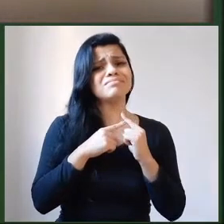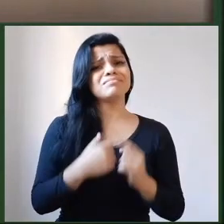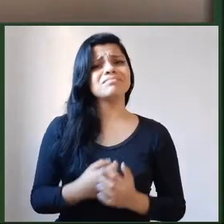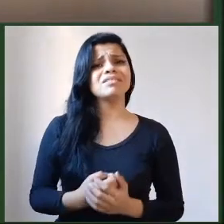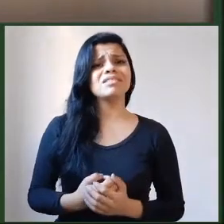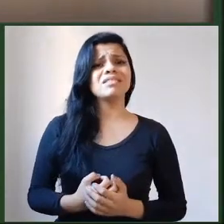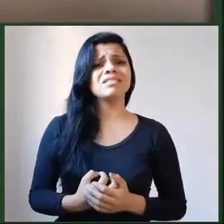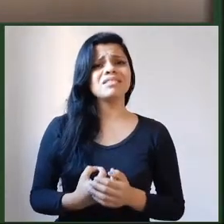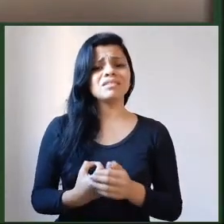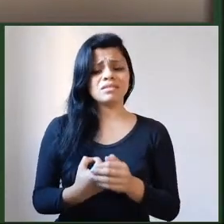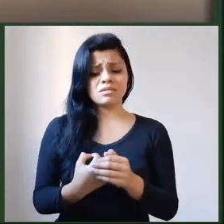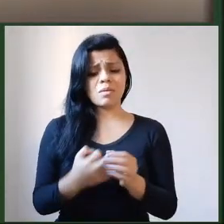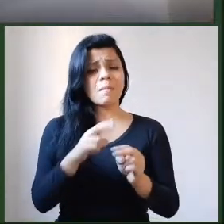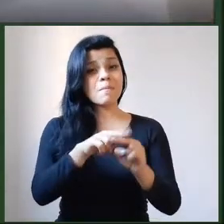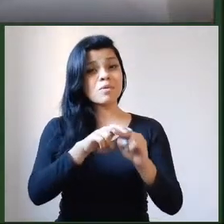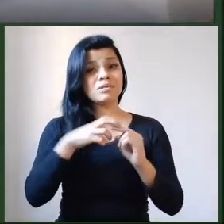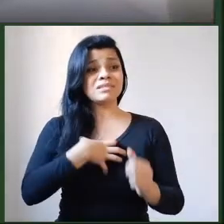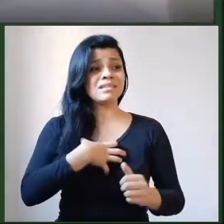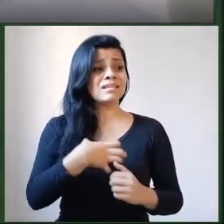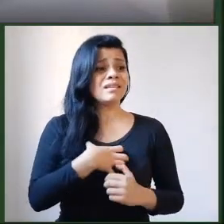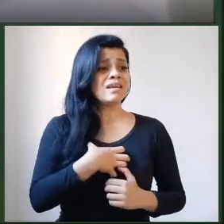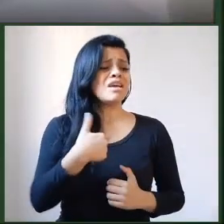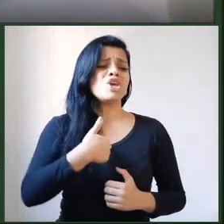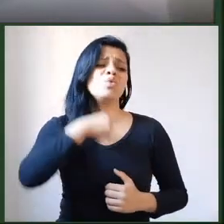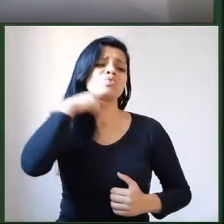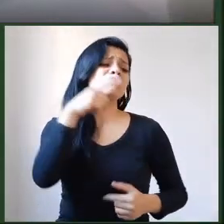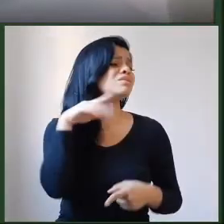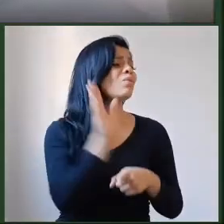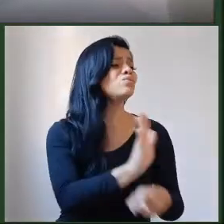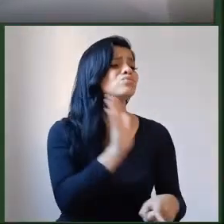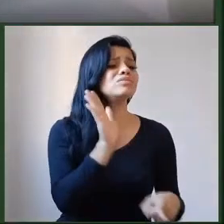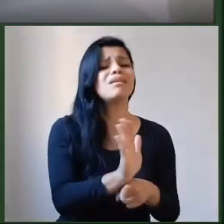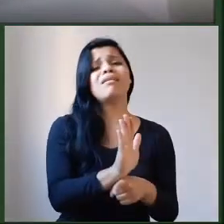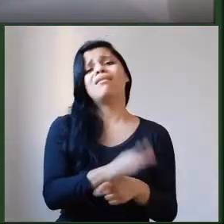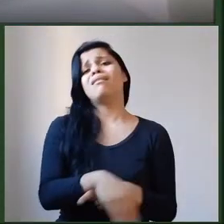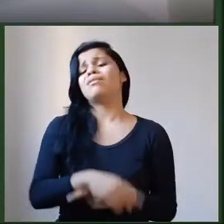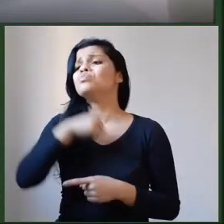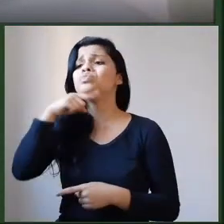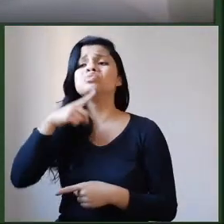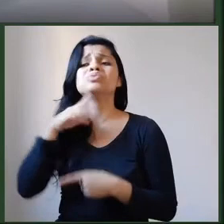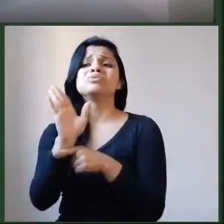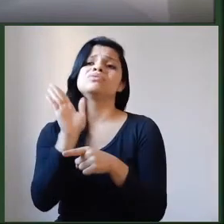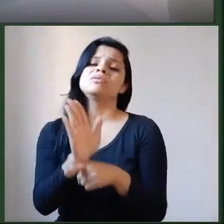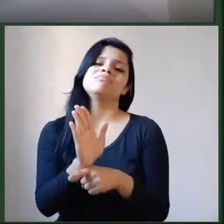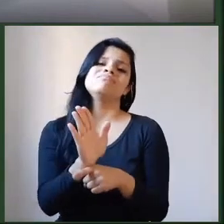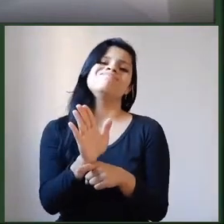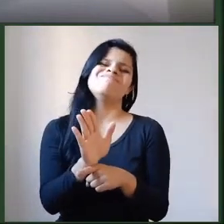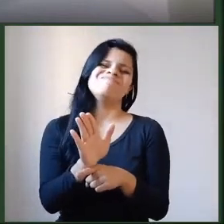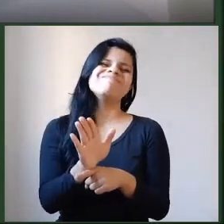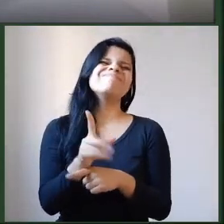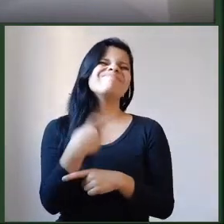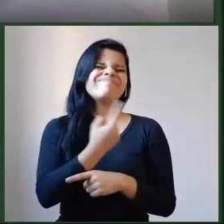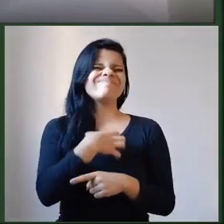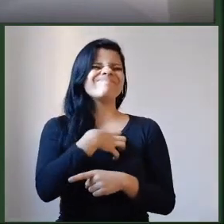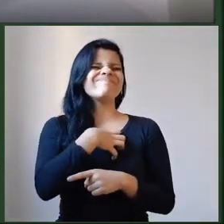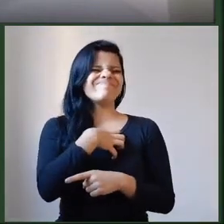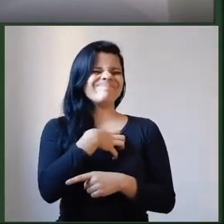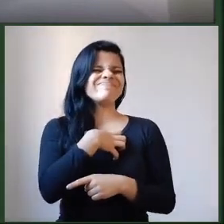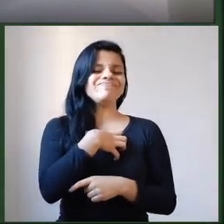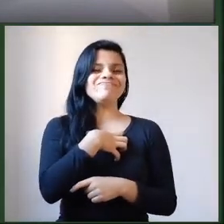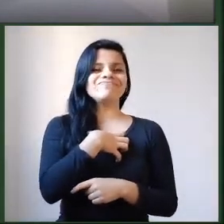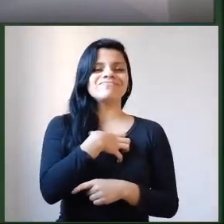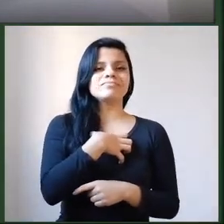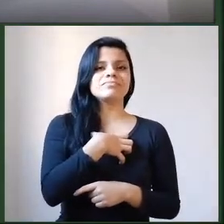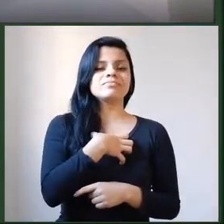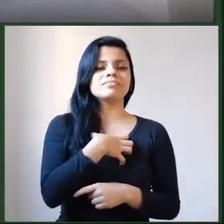enfim, eu acho que a gente passa por tudo isso. Deve ser realmente muito complicado lidar com essa situação. Acho que só os profissionais que estão lidando